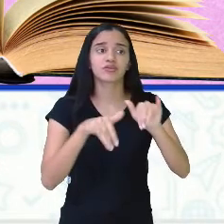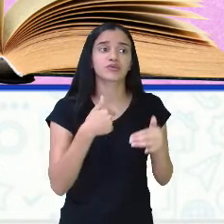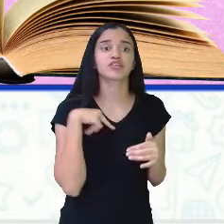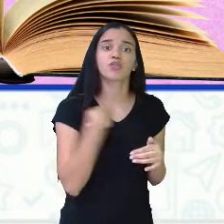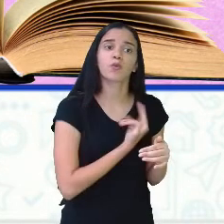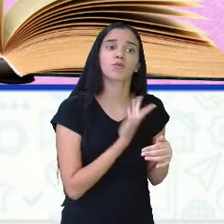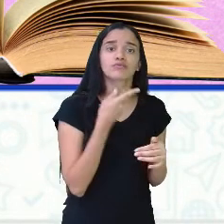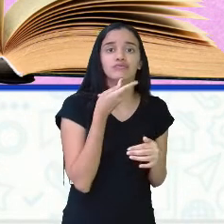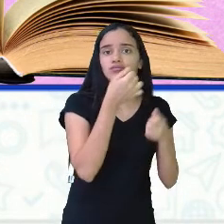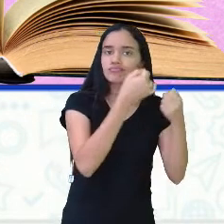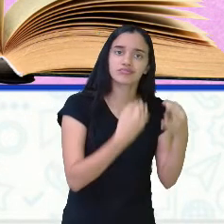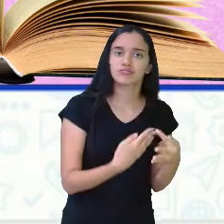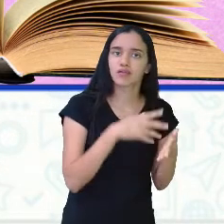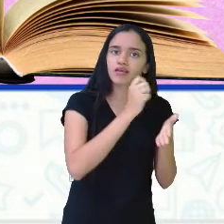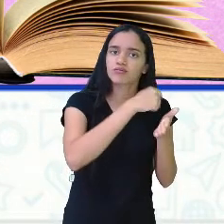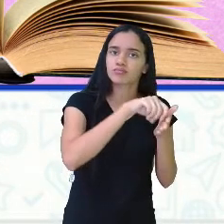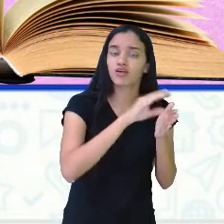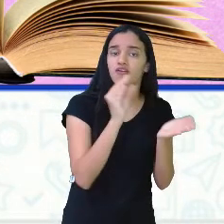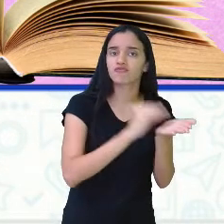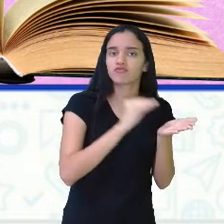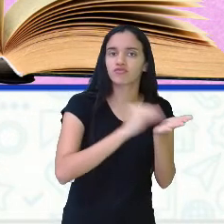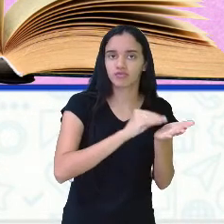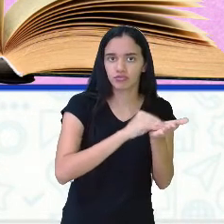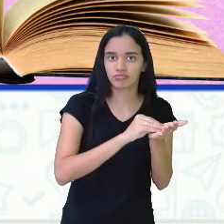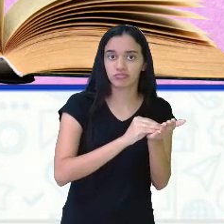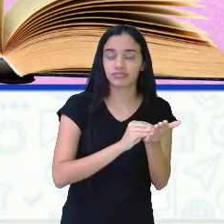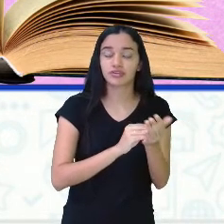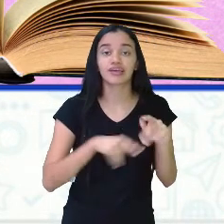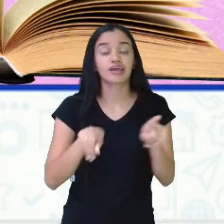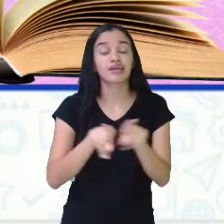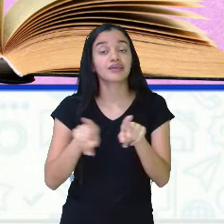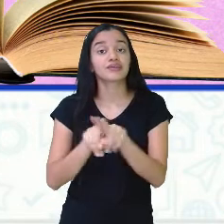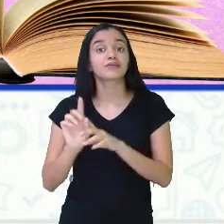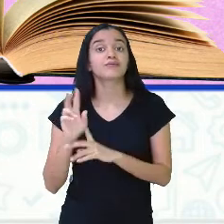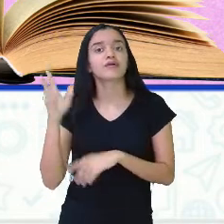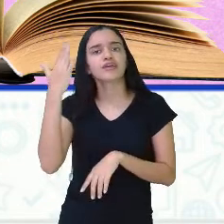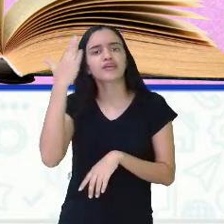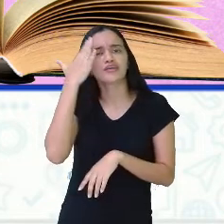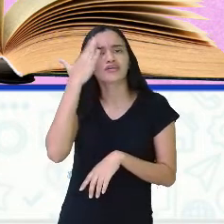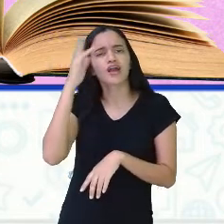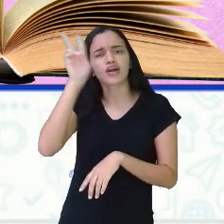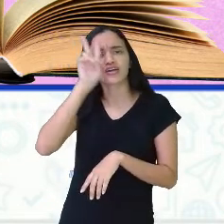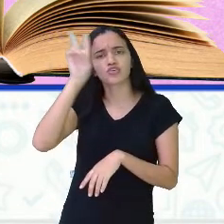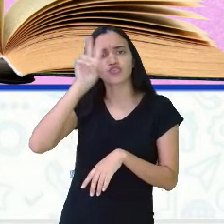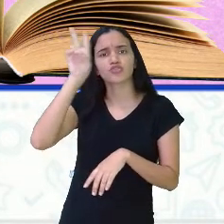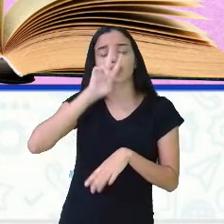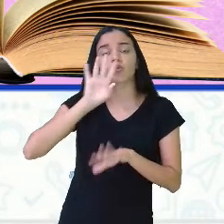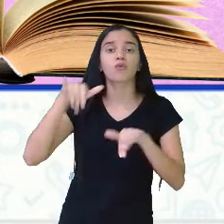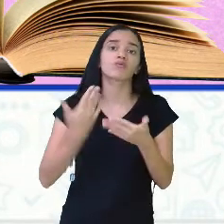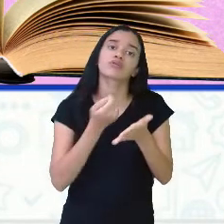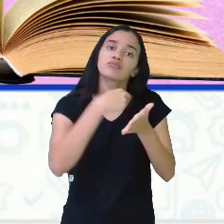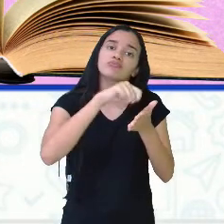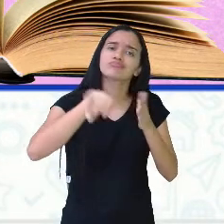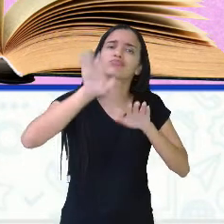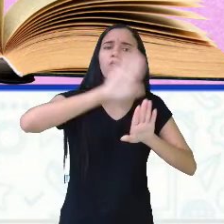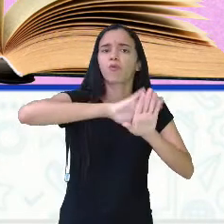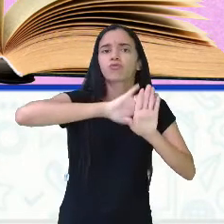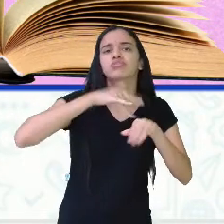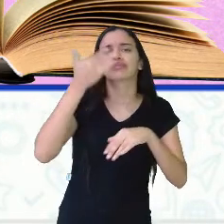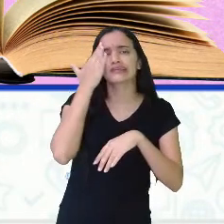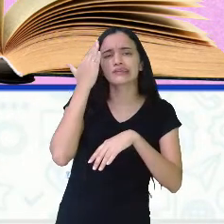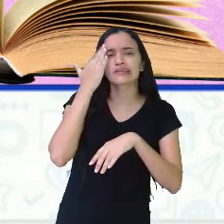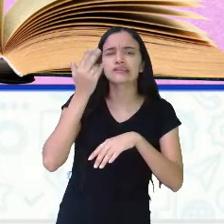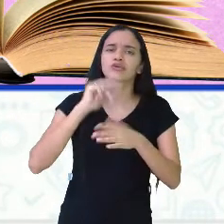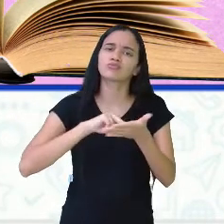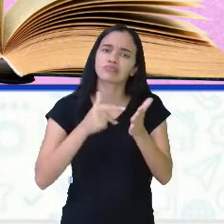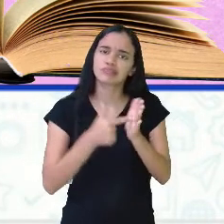está dizendo, preencher essas faltas e entender a história por trás da escrita. Então, também pede um pouco